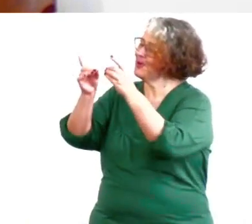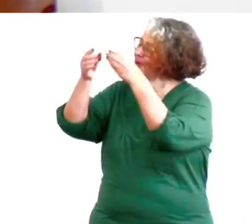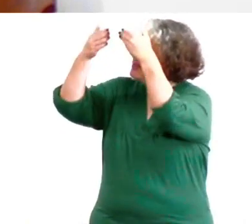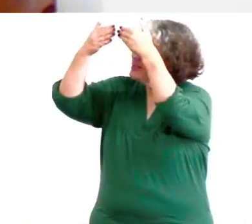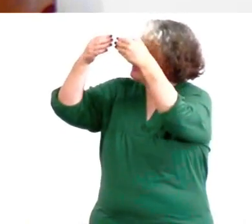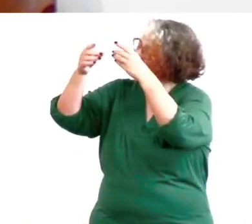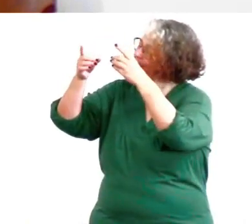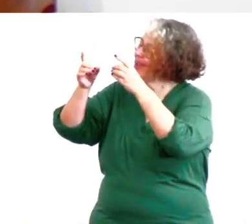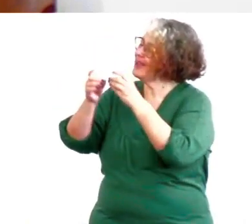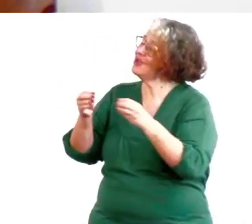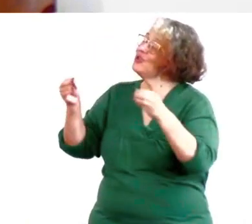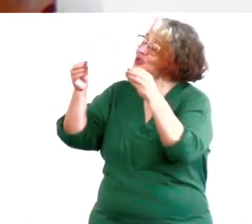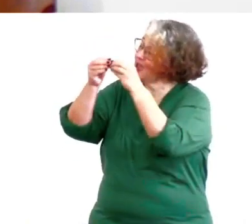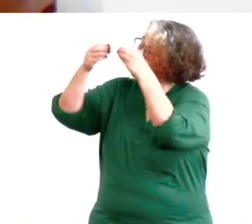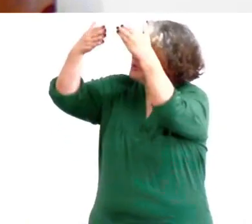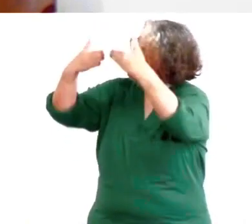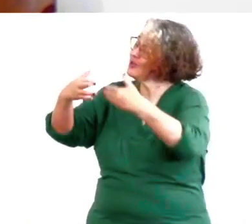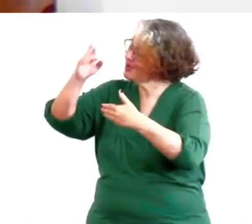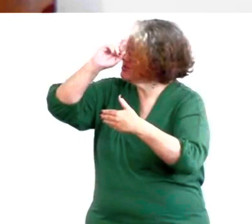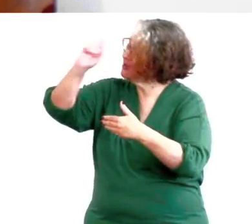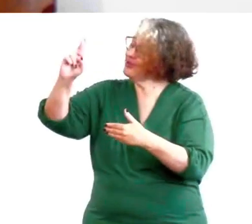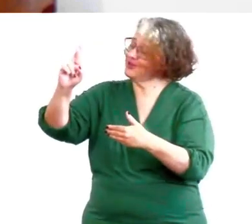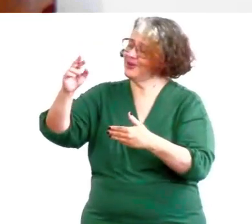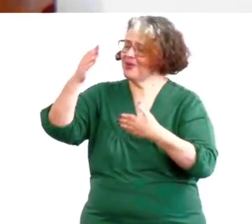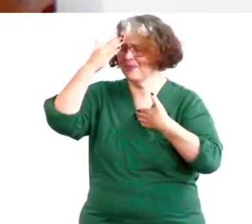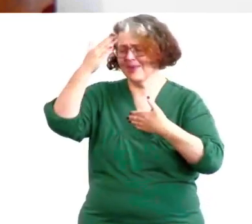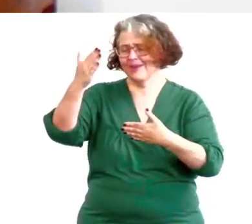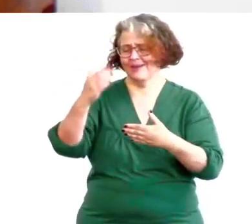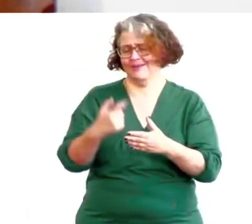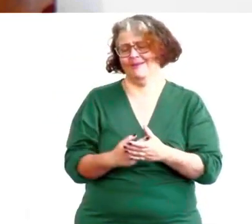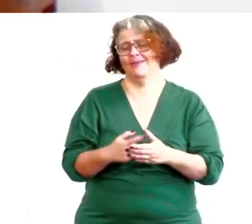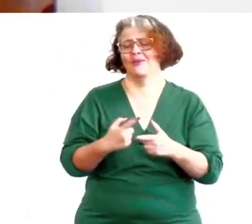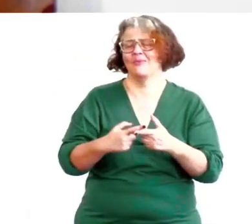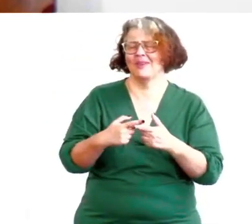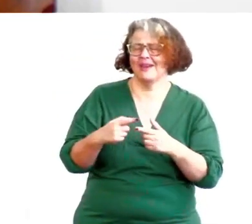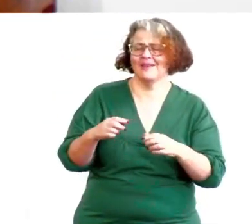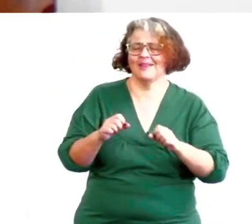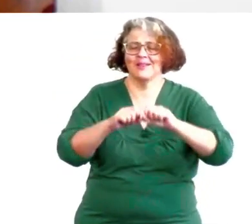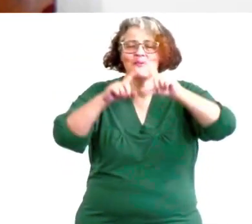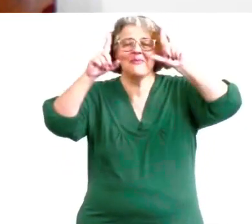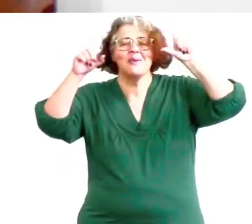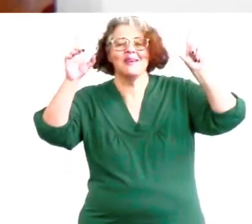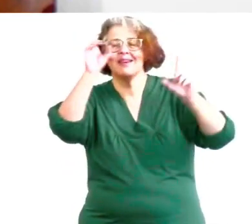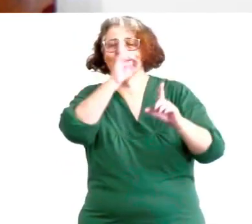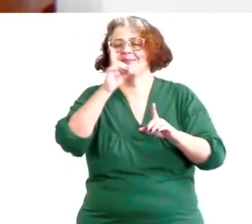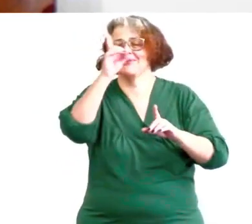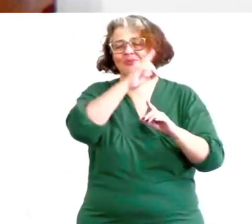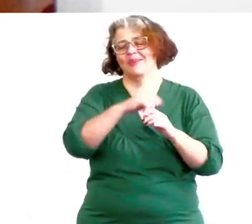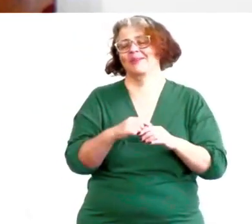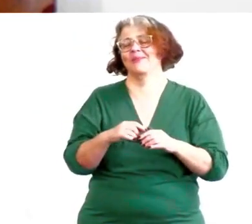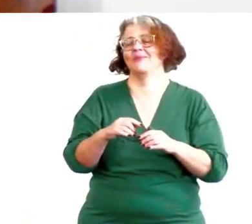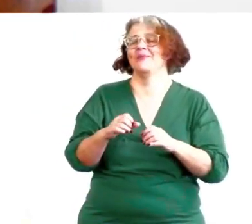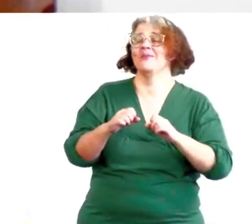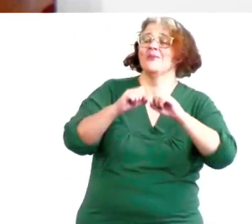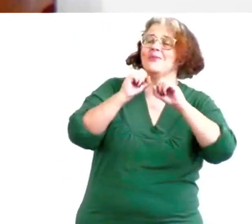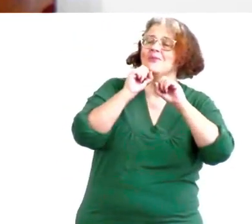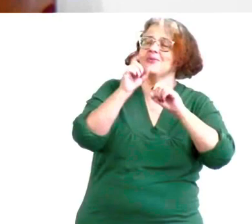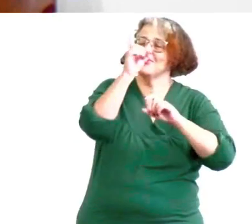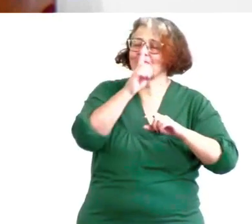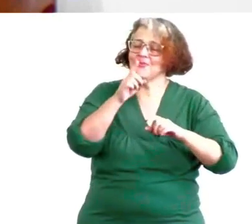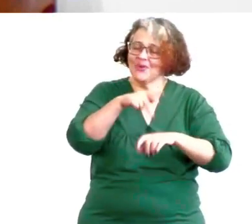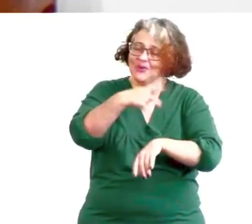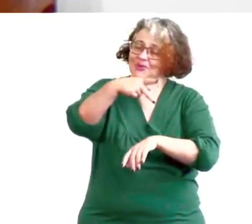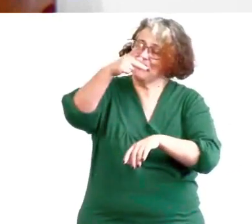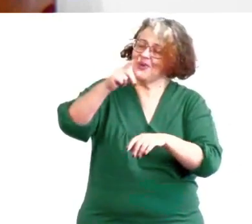pelos nossos irmãos espalhados por este mundo inteiro, que nesta manhã de domingo, domingo da ressurreição, domingo de Páscoa, o Senhor